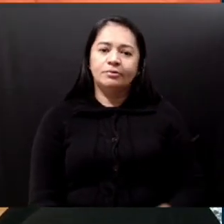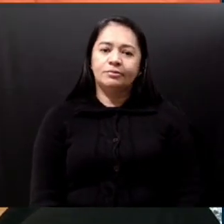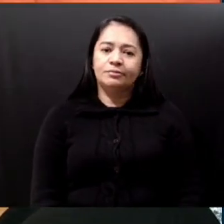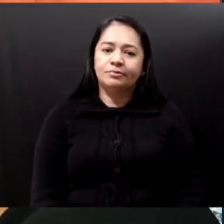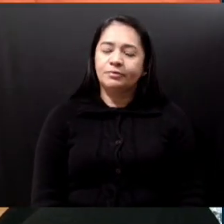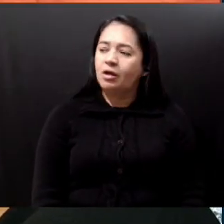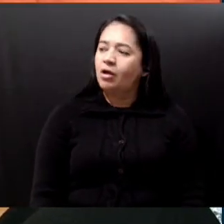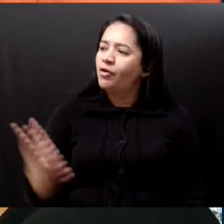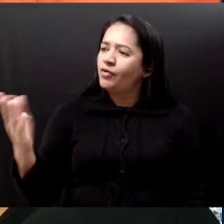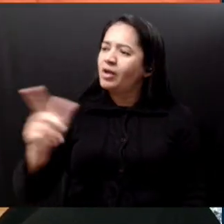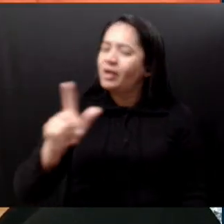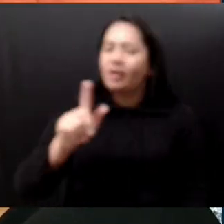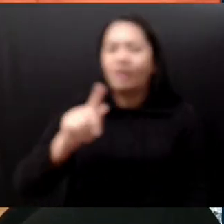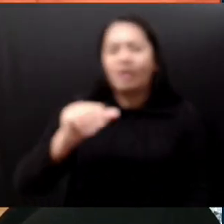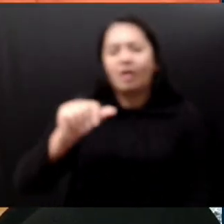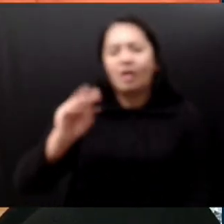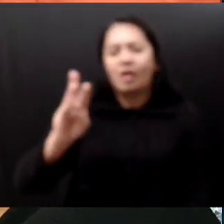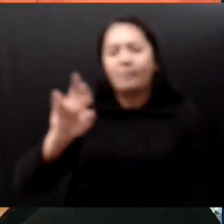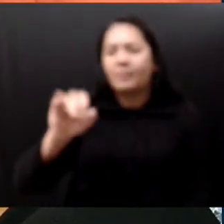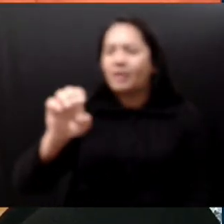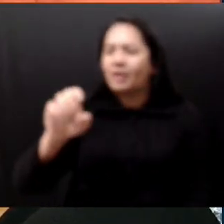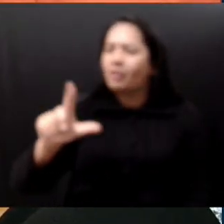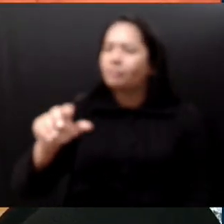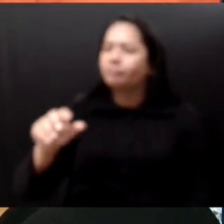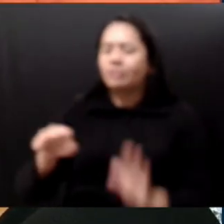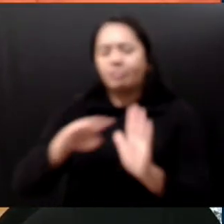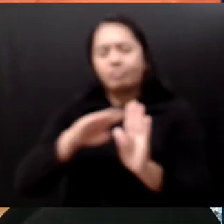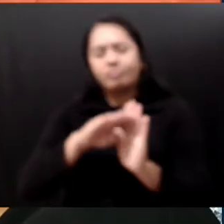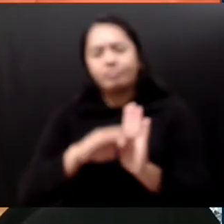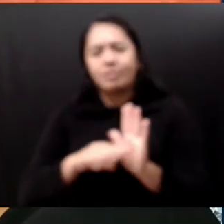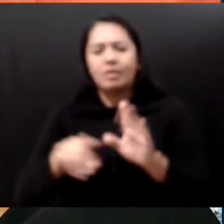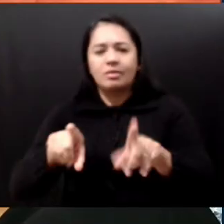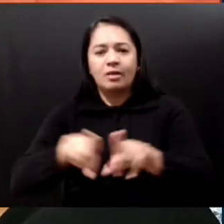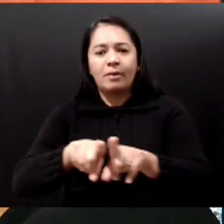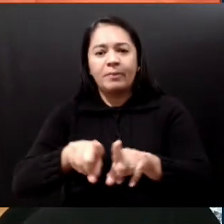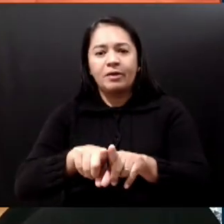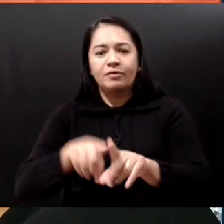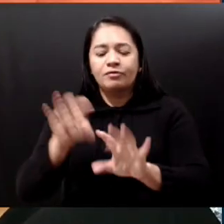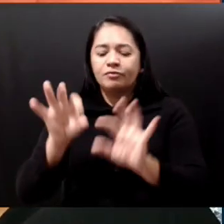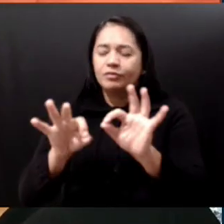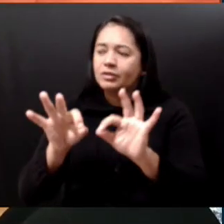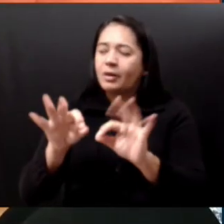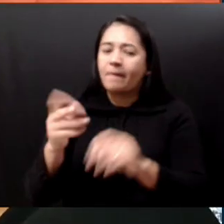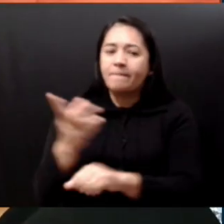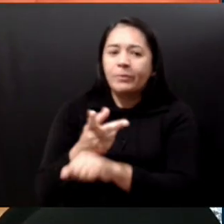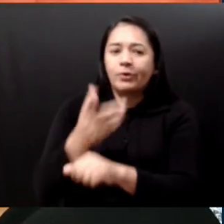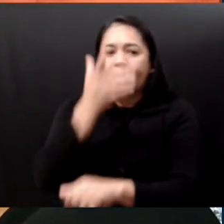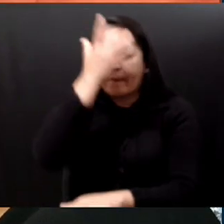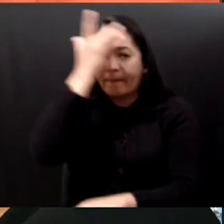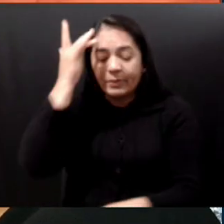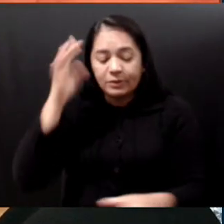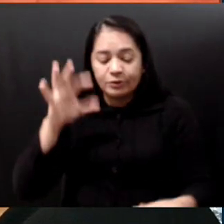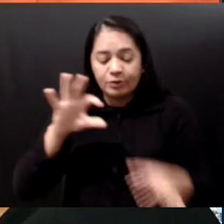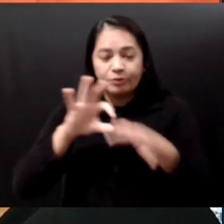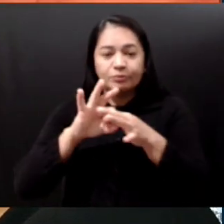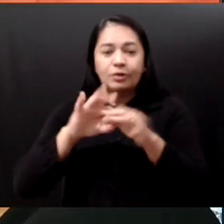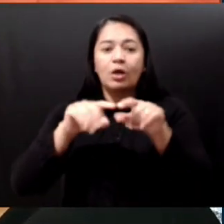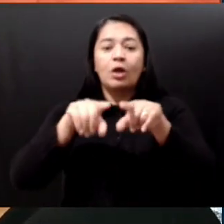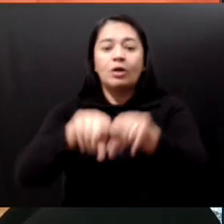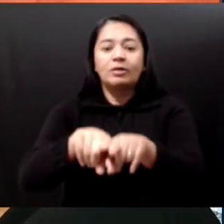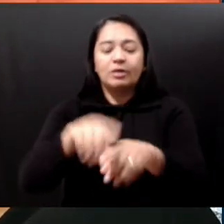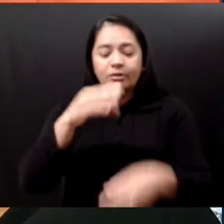do planejamento e a questão também de você buscar pessoas que possam agregar nesse